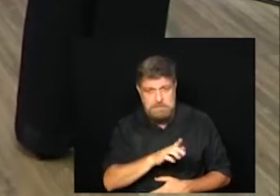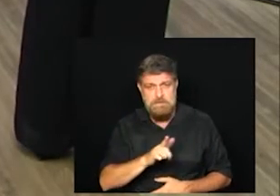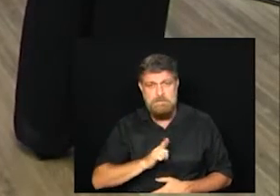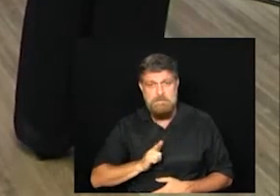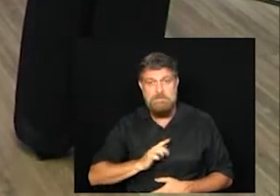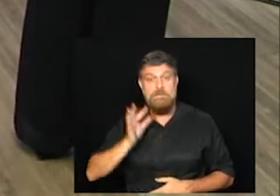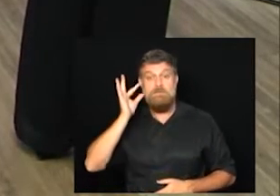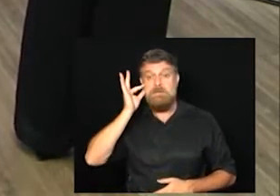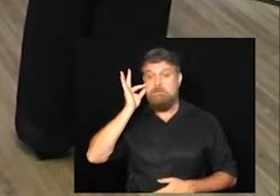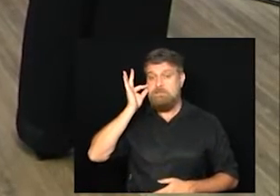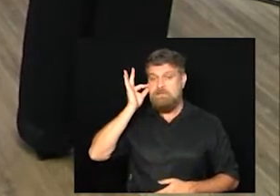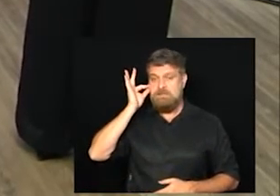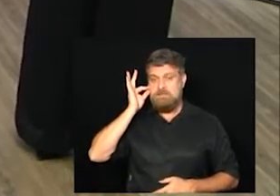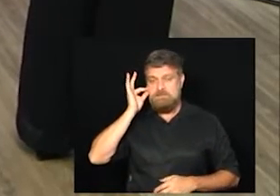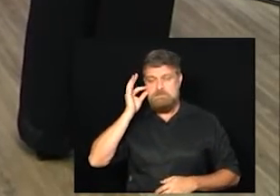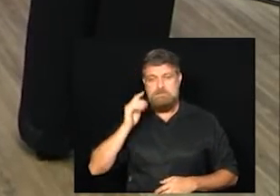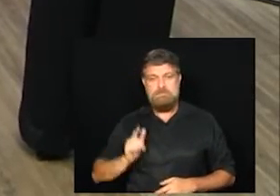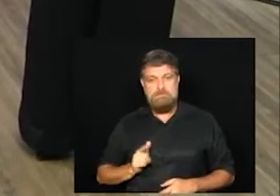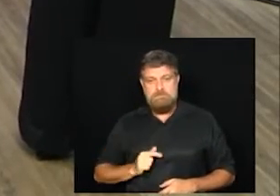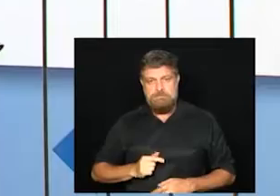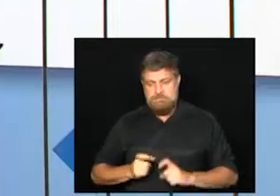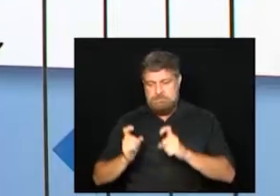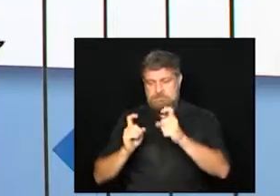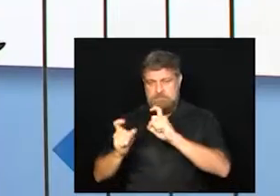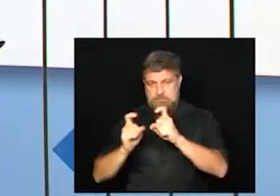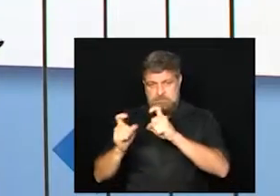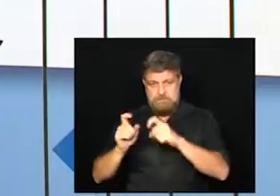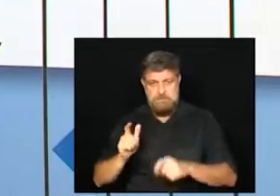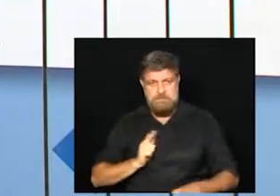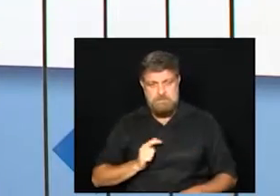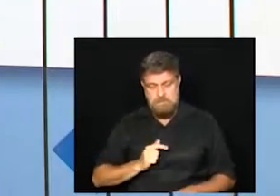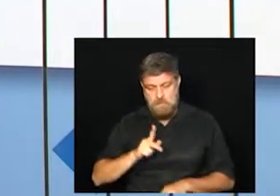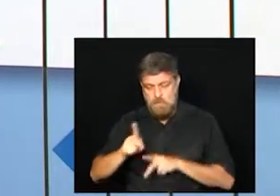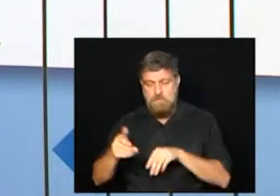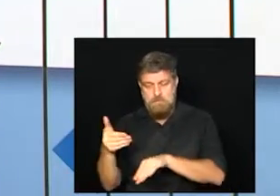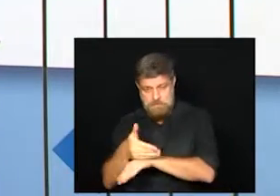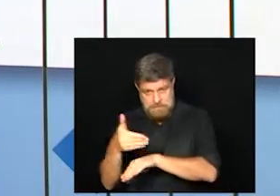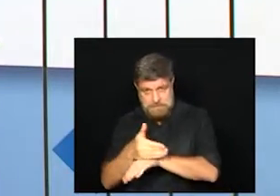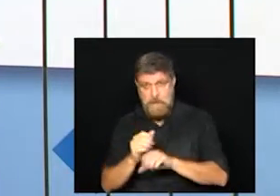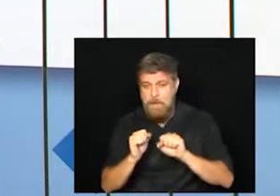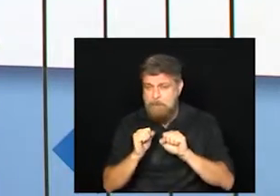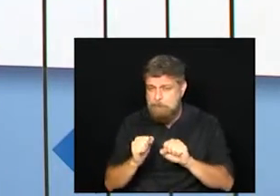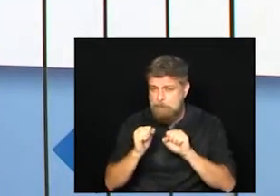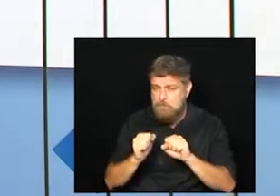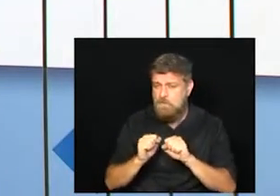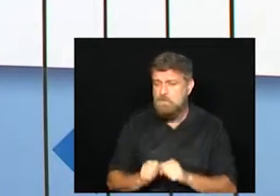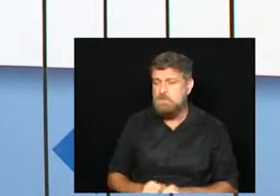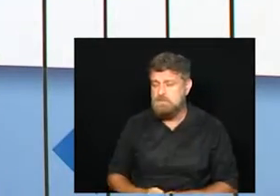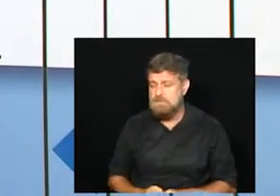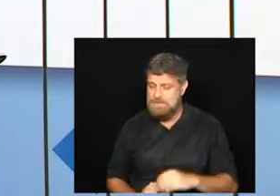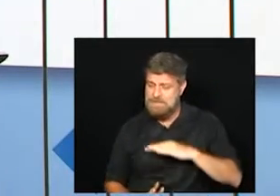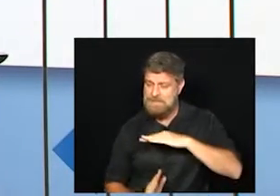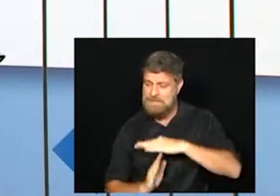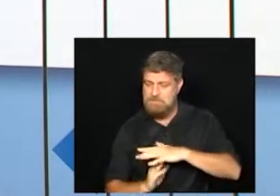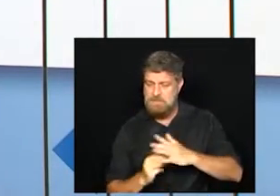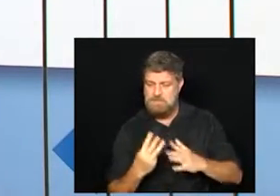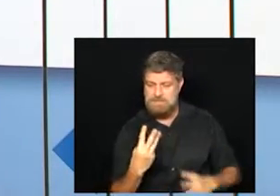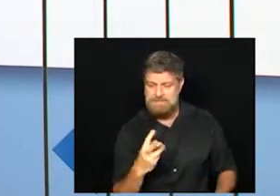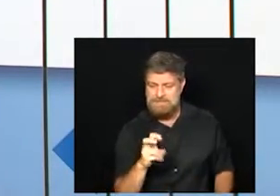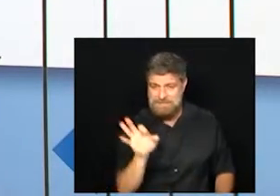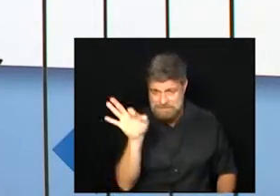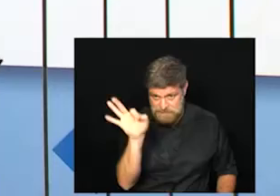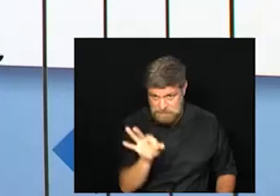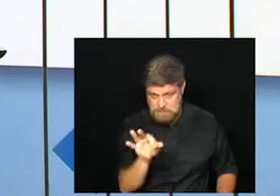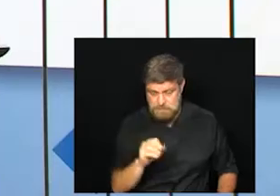forma presencial. Nas reuniões, a participação popular é permitida presencialmente com até 35%